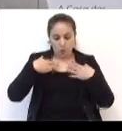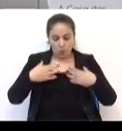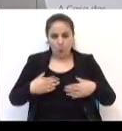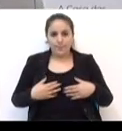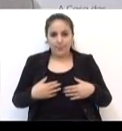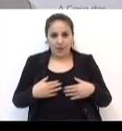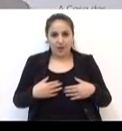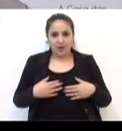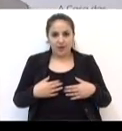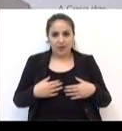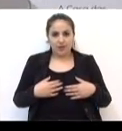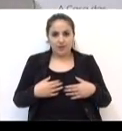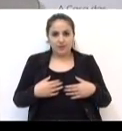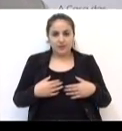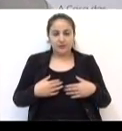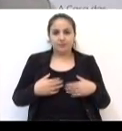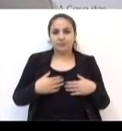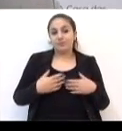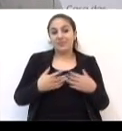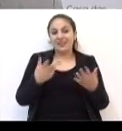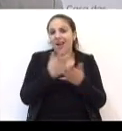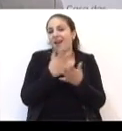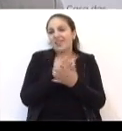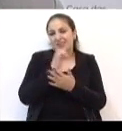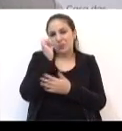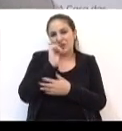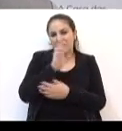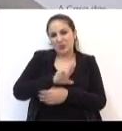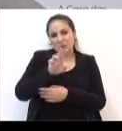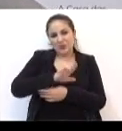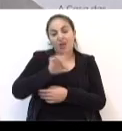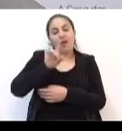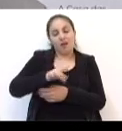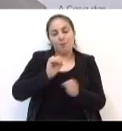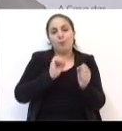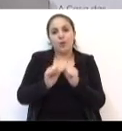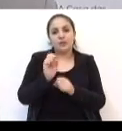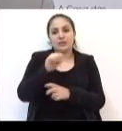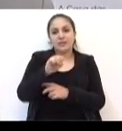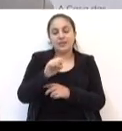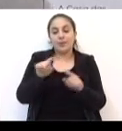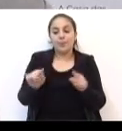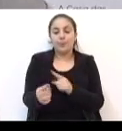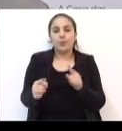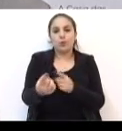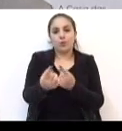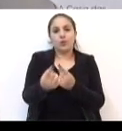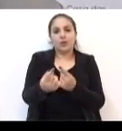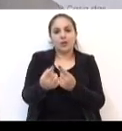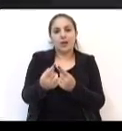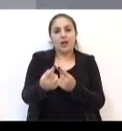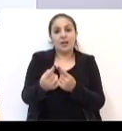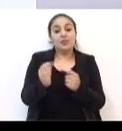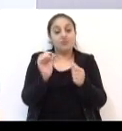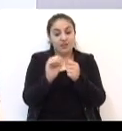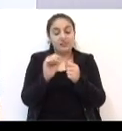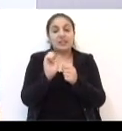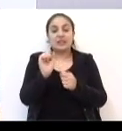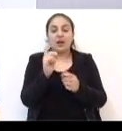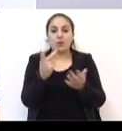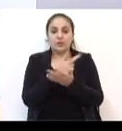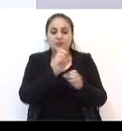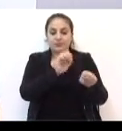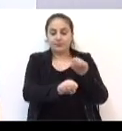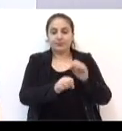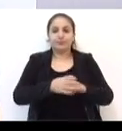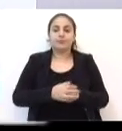roupa indecente que as mulheres usam é motivo sim de provocar esse abuso sexual. Nós